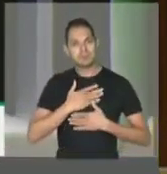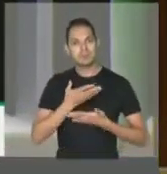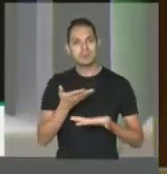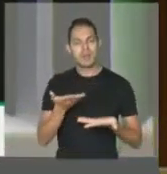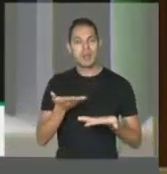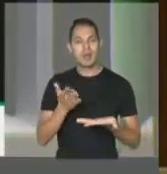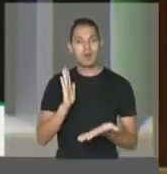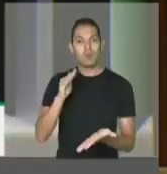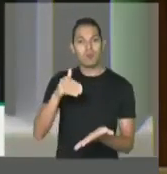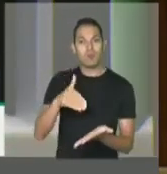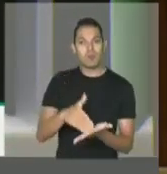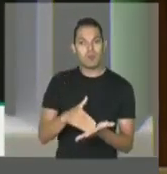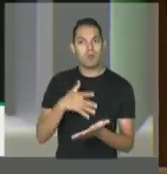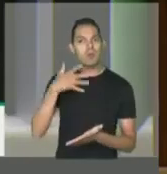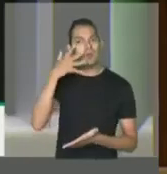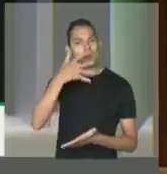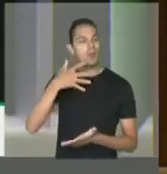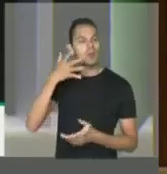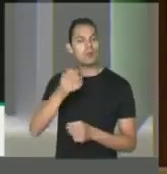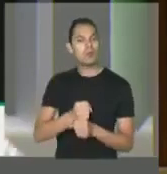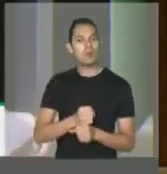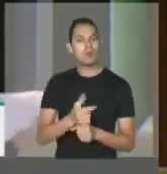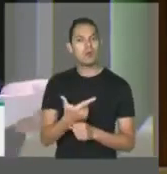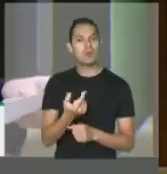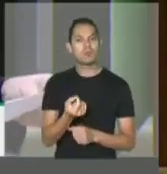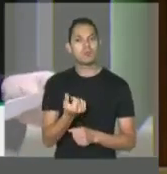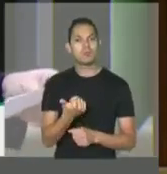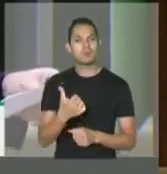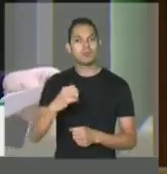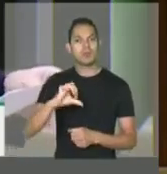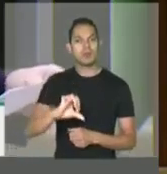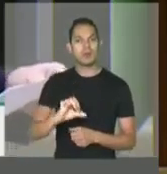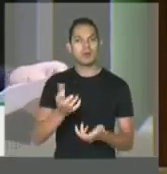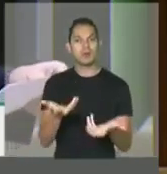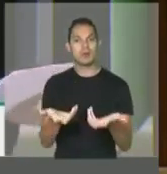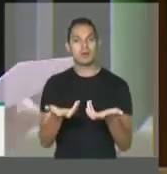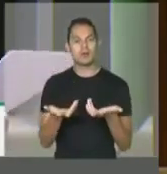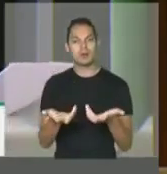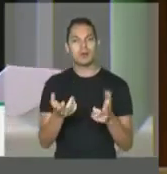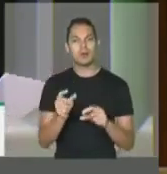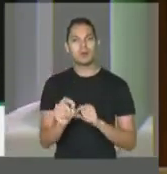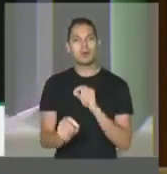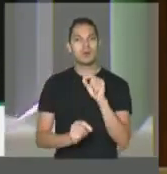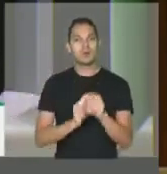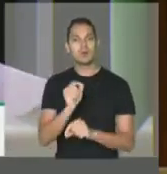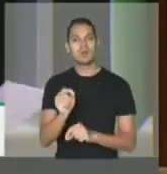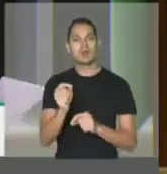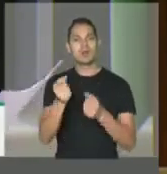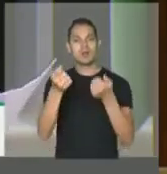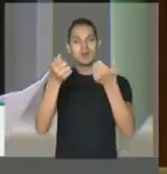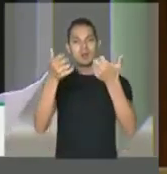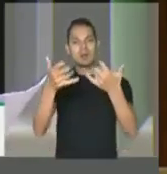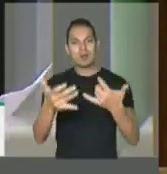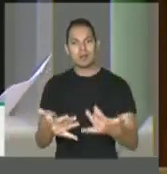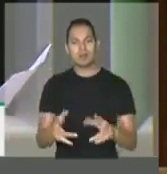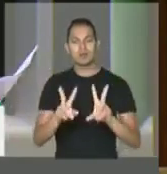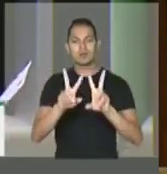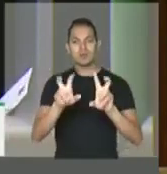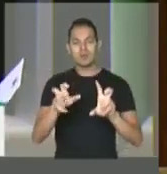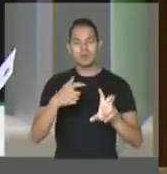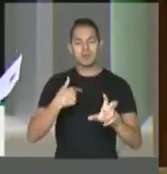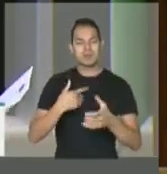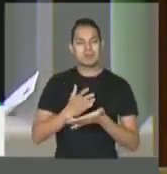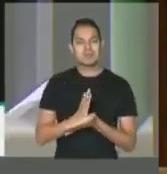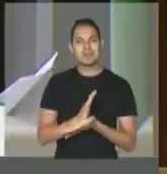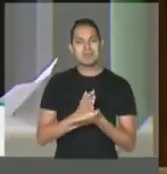nessa última manifestação desse ano de 2019, eu quero mais uma vez falar de um tema que me